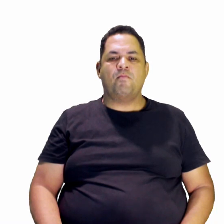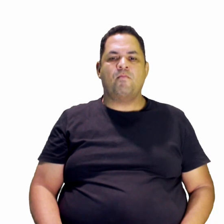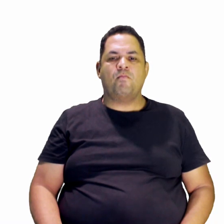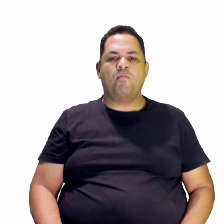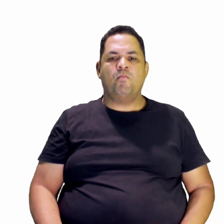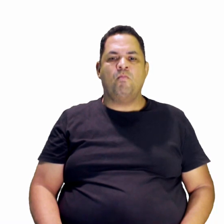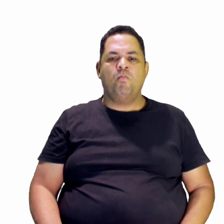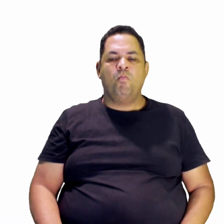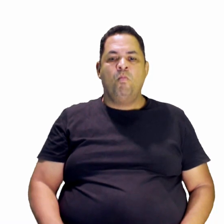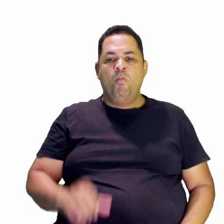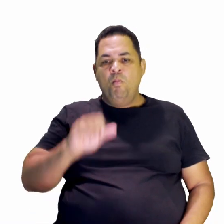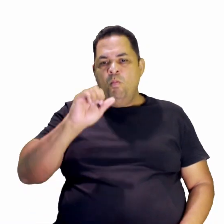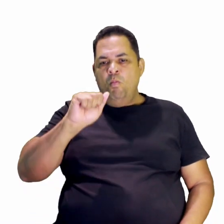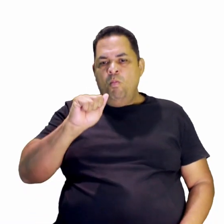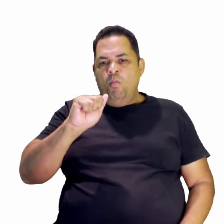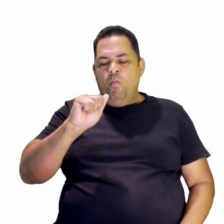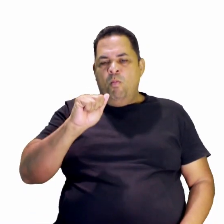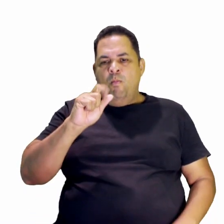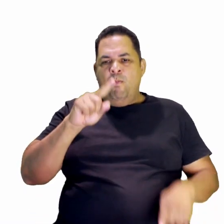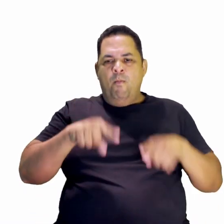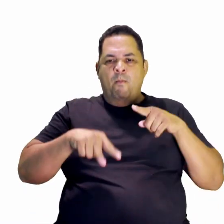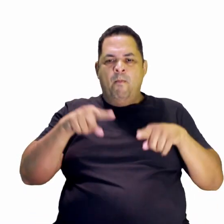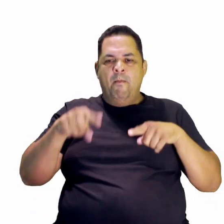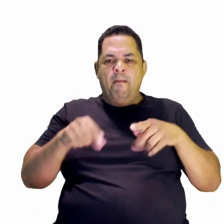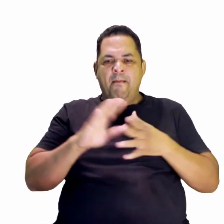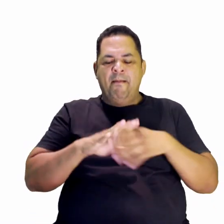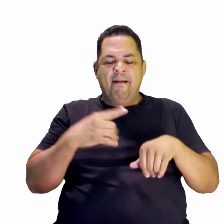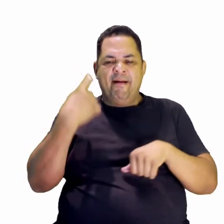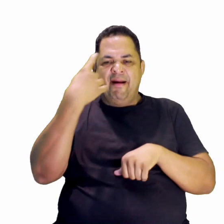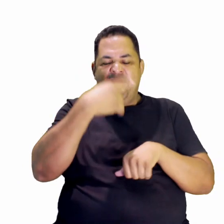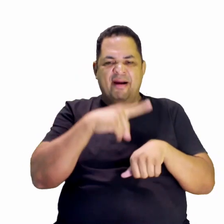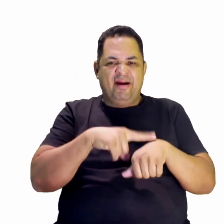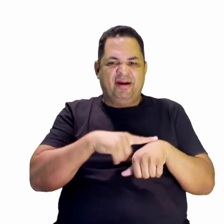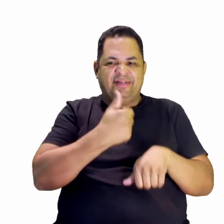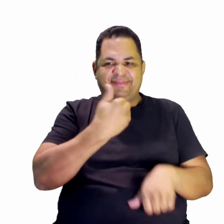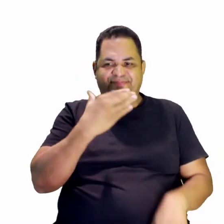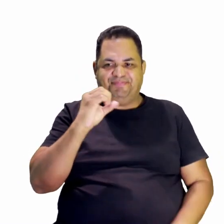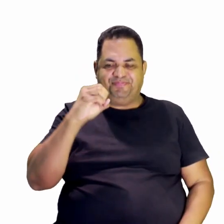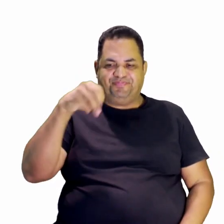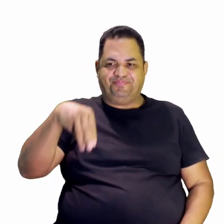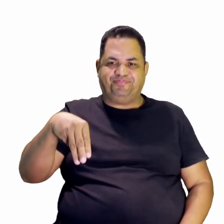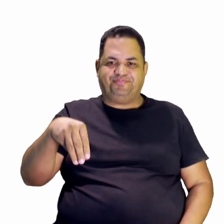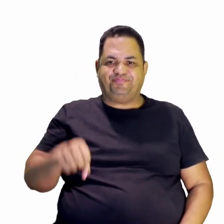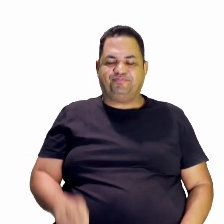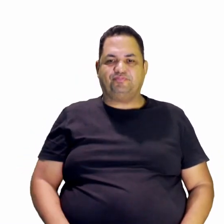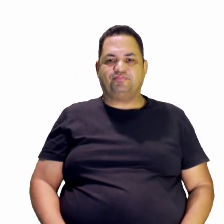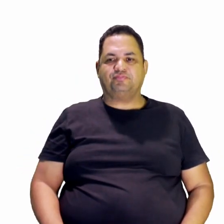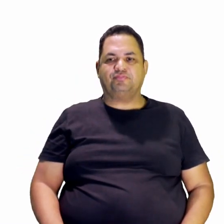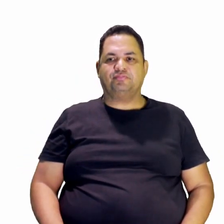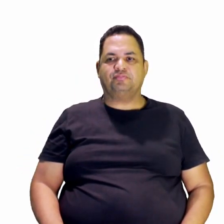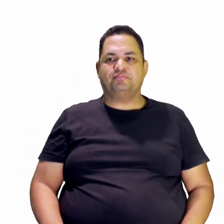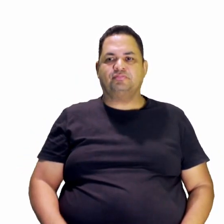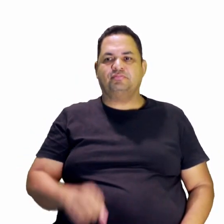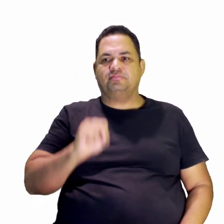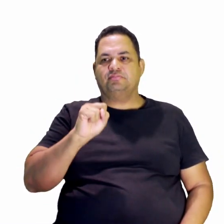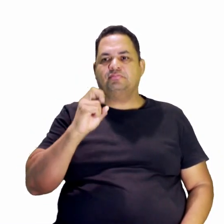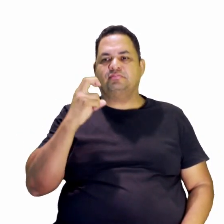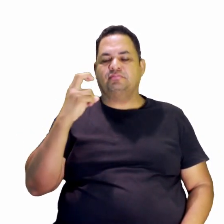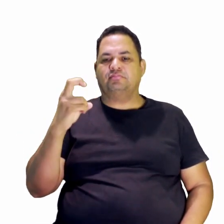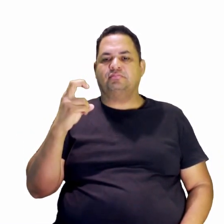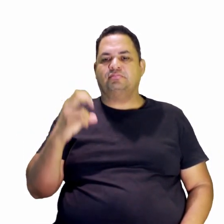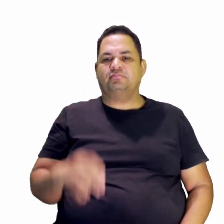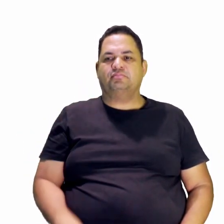O que é aceleração? É variação de velocidade dividida por tempo. Ela variou 10 metros por segundo em 5